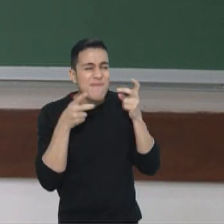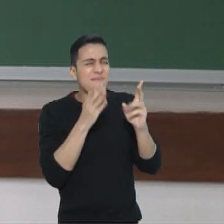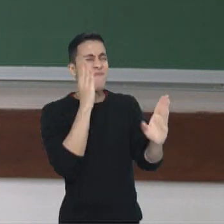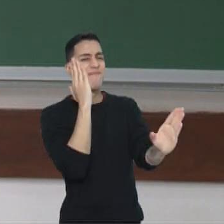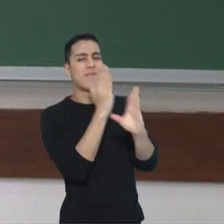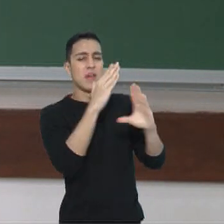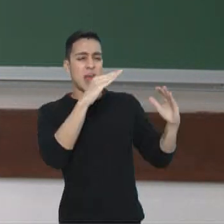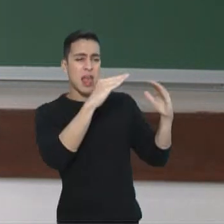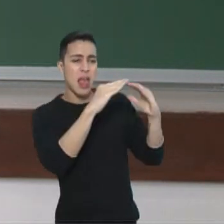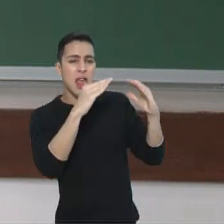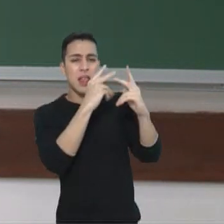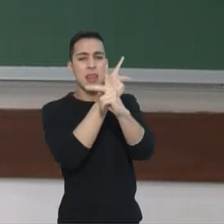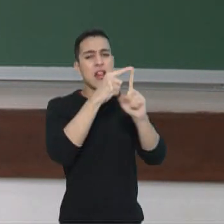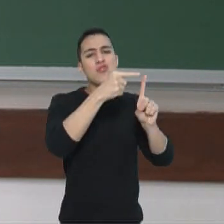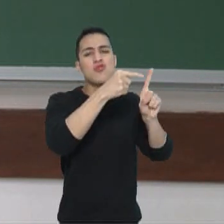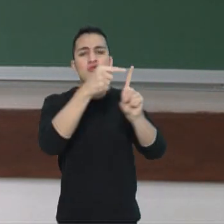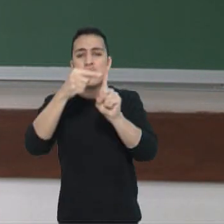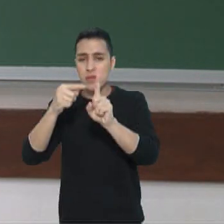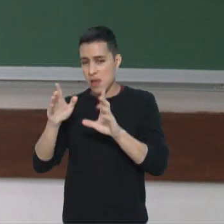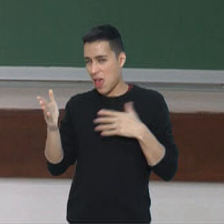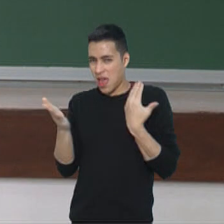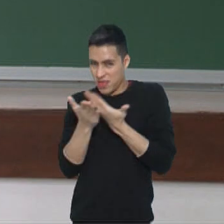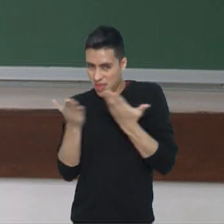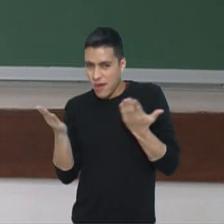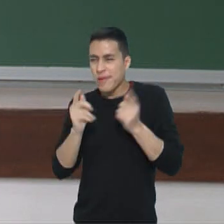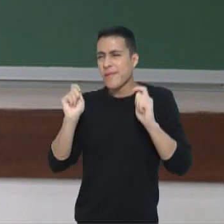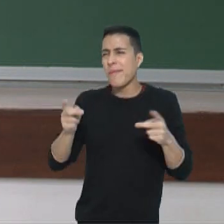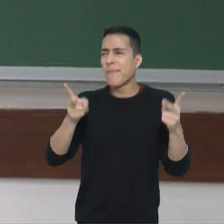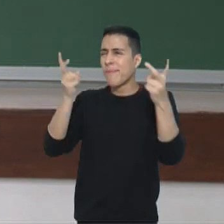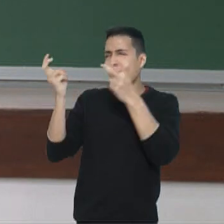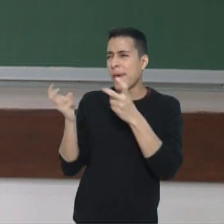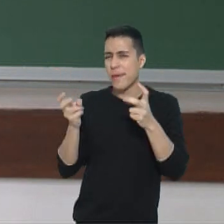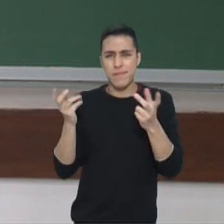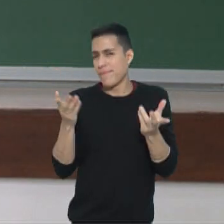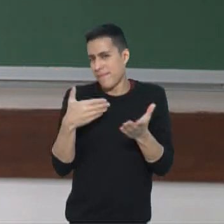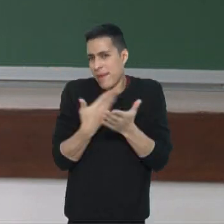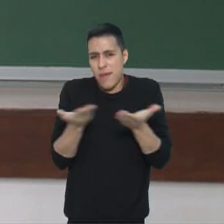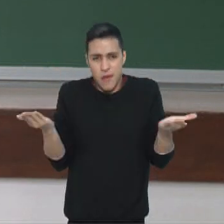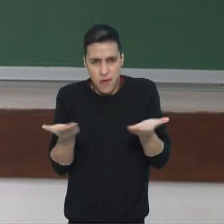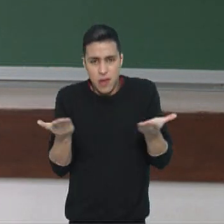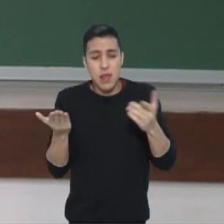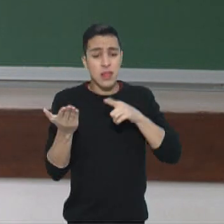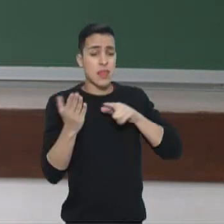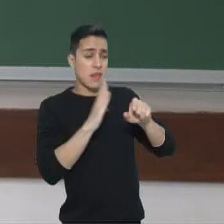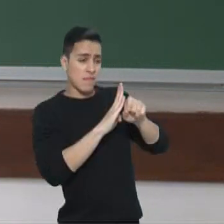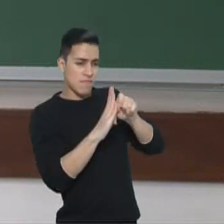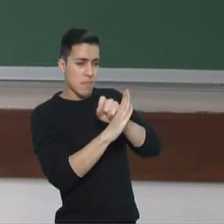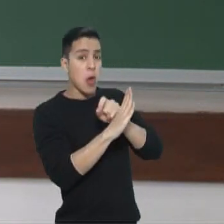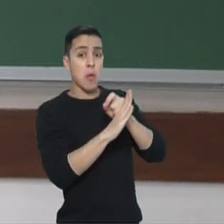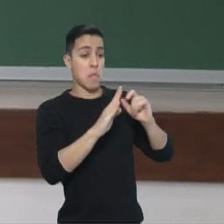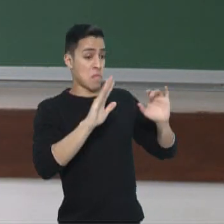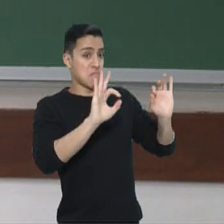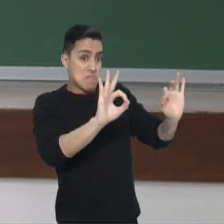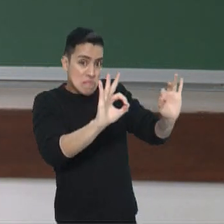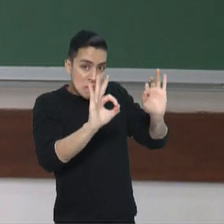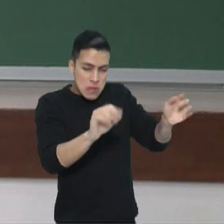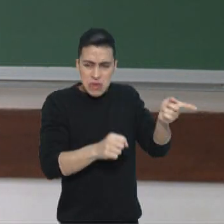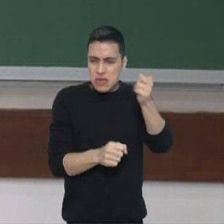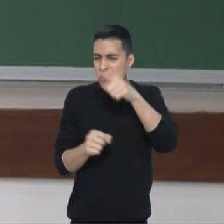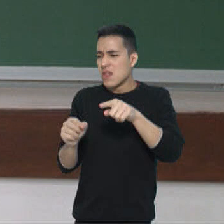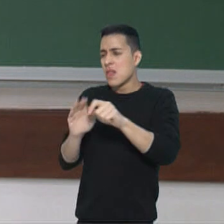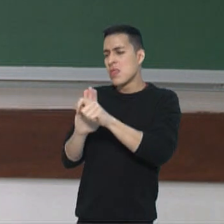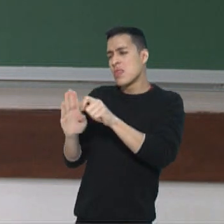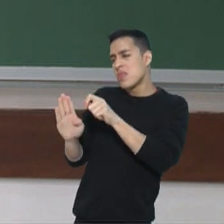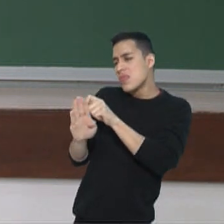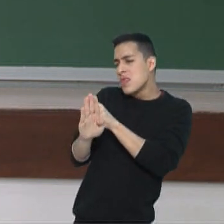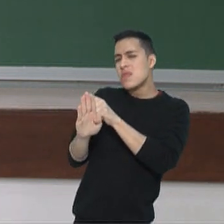habitações que as pessoas moravam. Até hoje, se nós verificarmos, também é um pouco assim. Existem bairros que são considerados nobres e existem outros